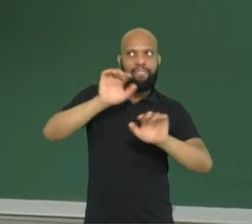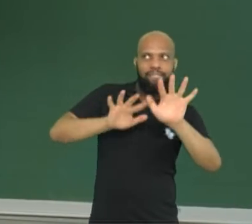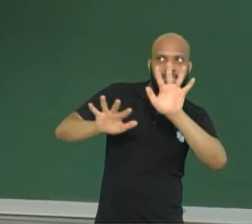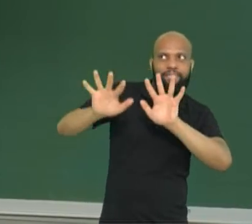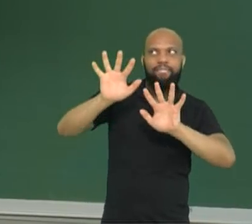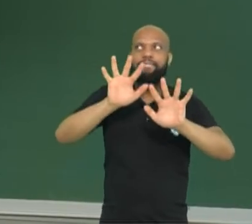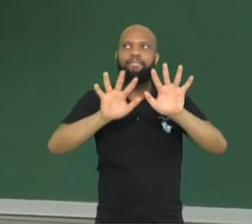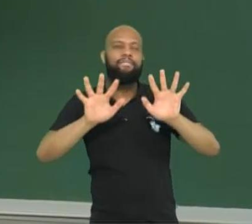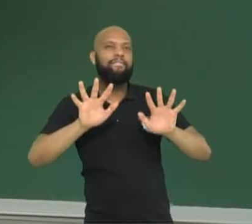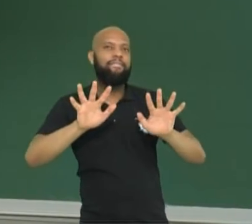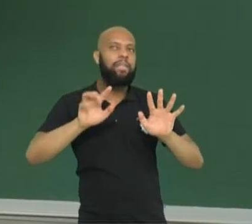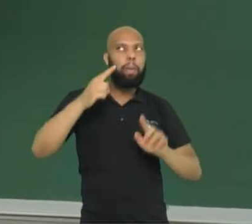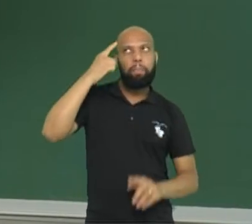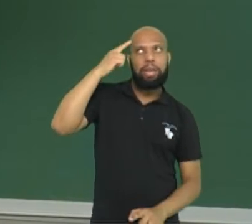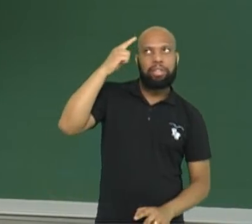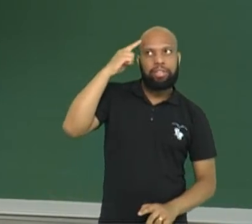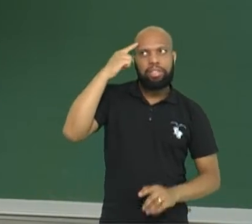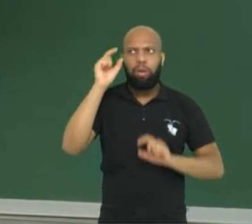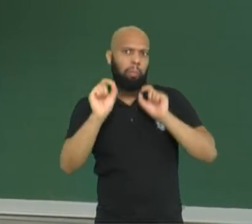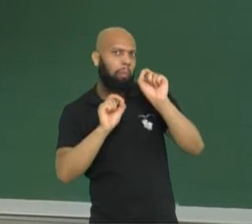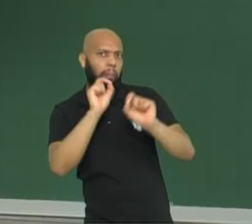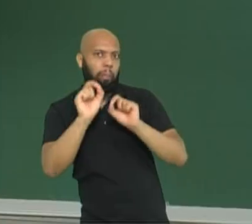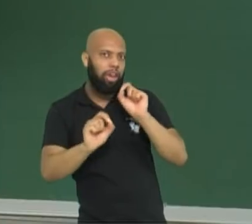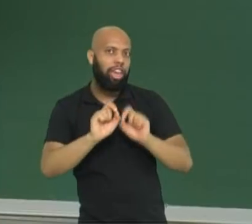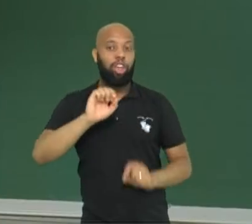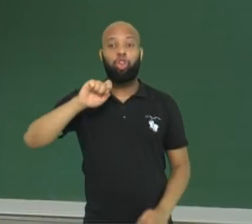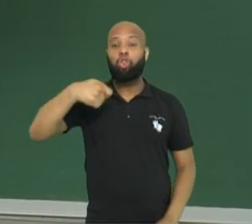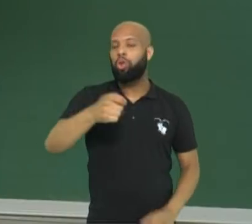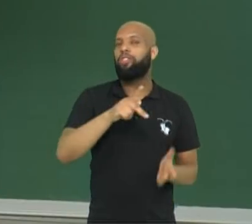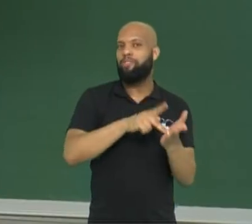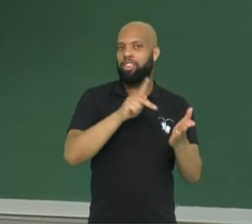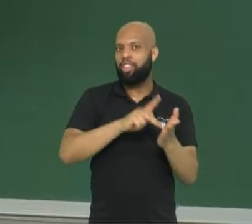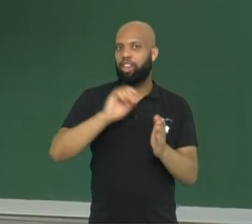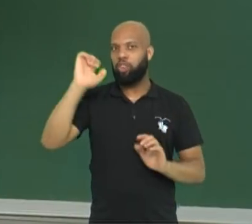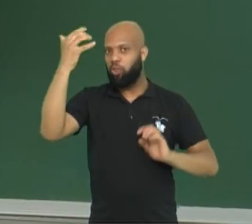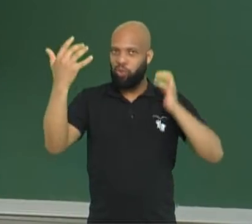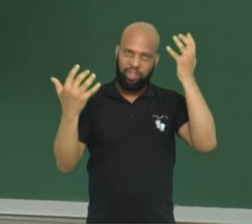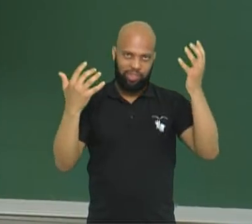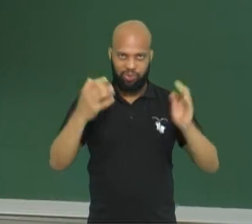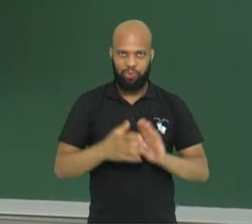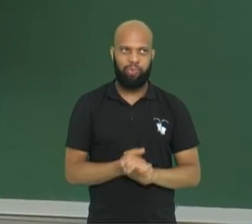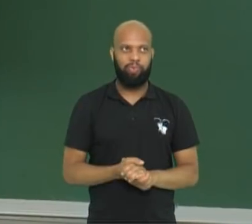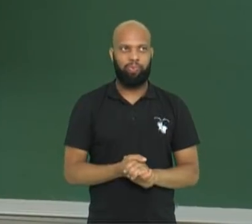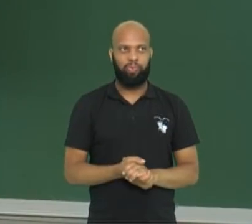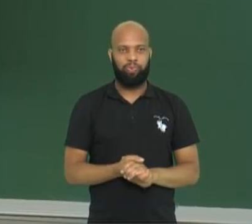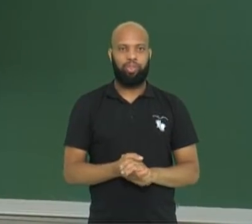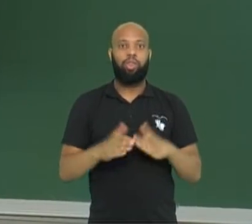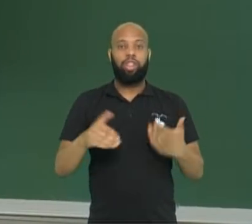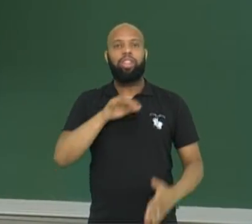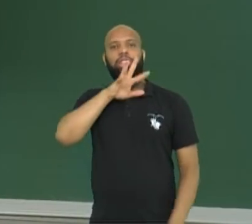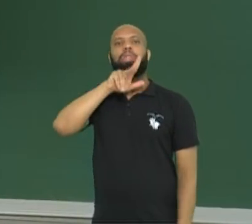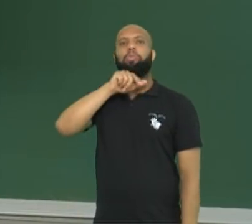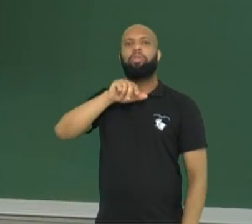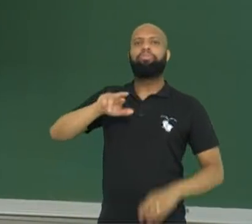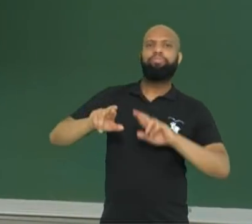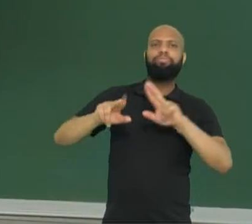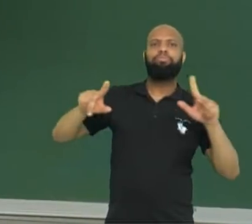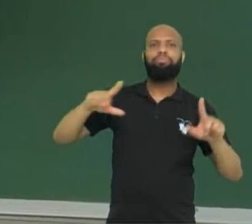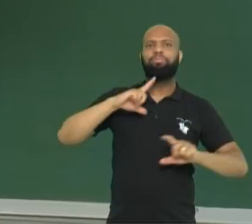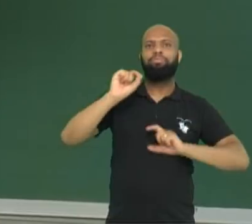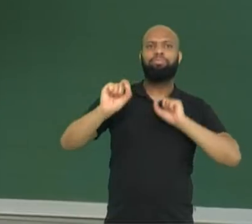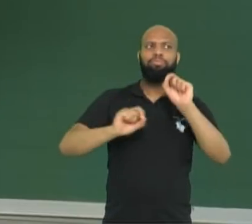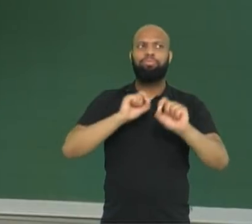né? Criar esse suspense, então, sobre a veracidade dos fatos. Então, esse animal estranho, então,